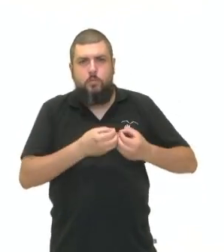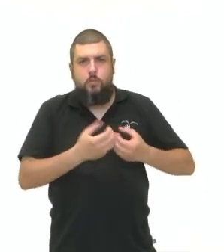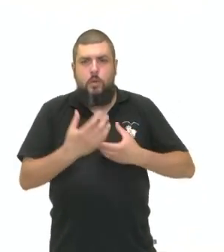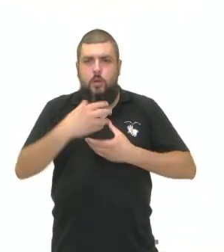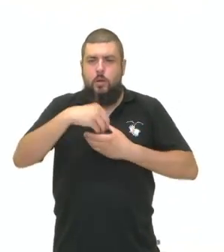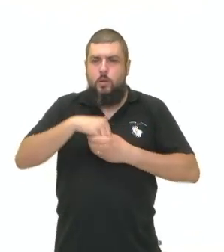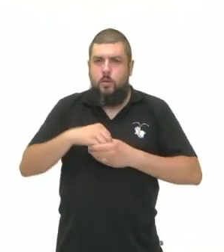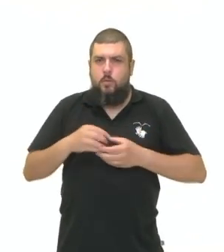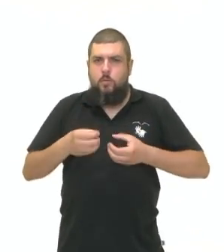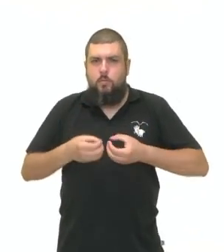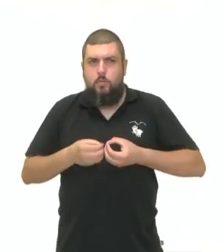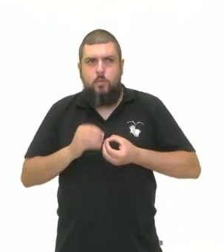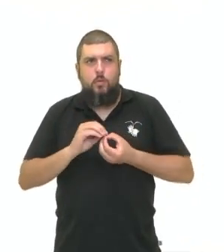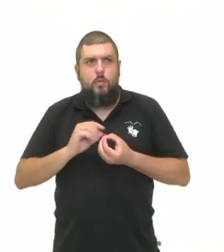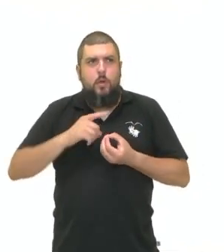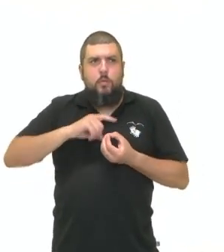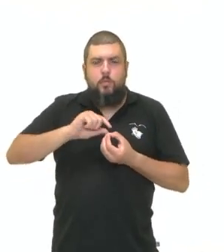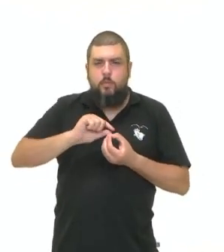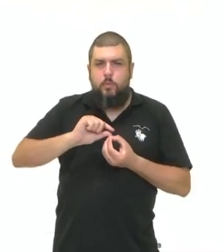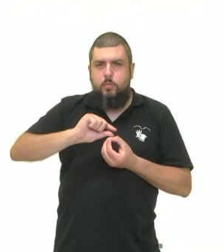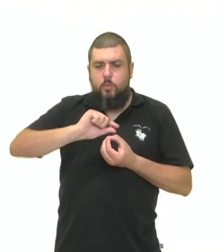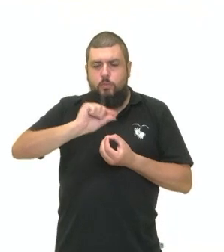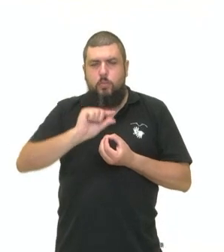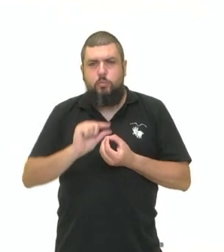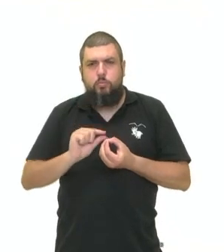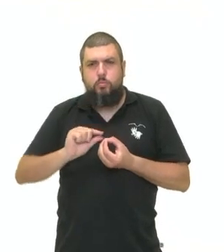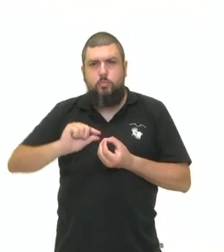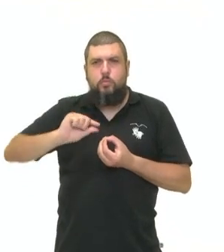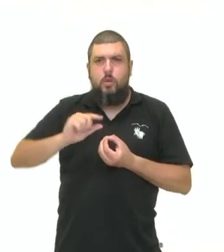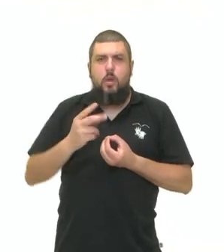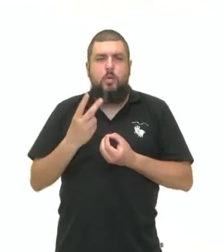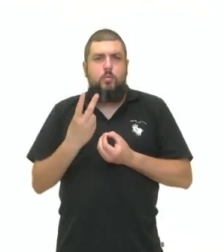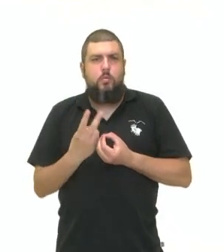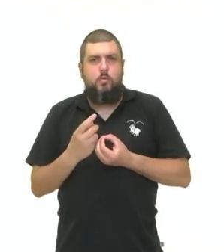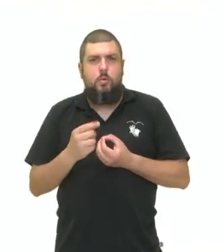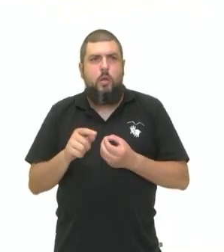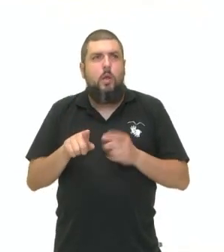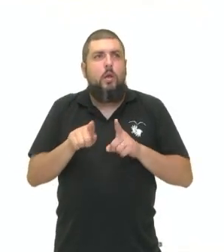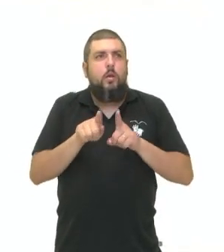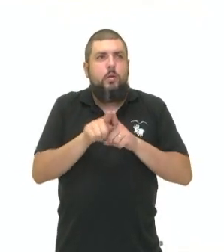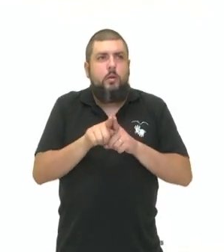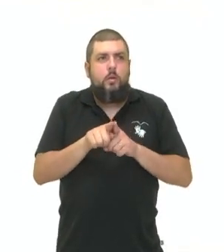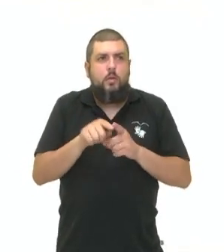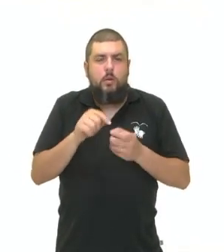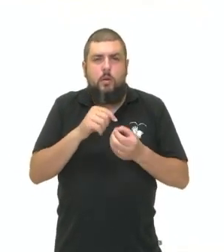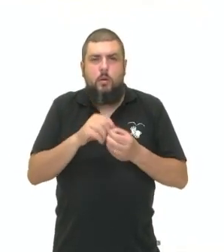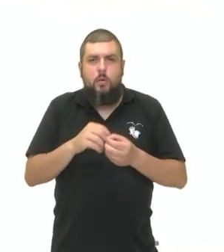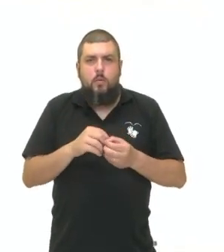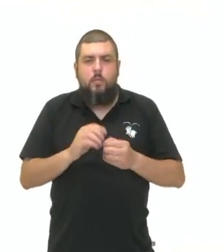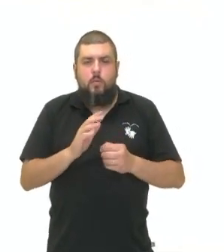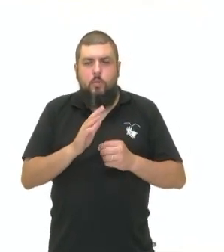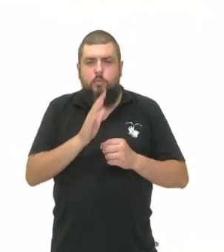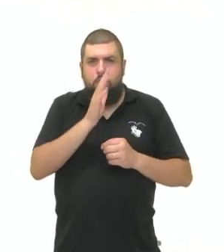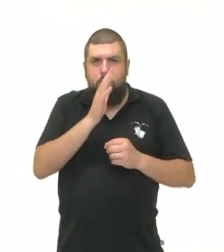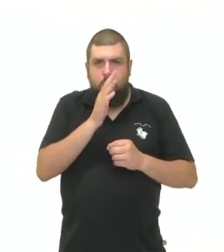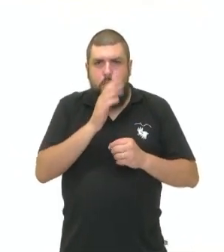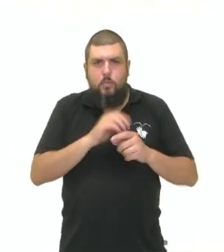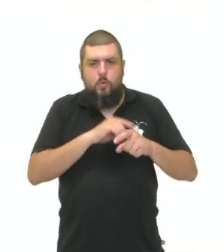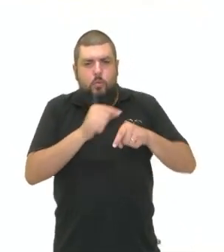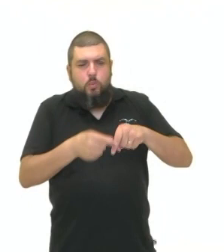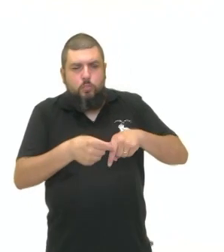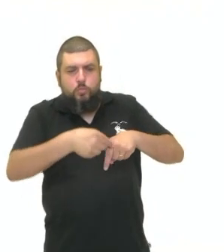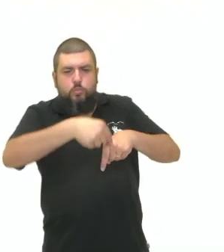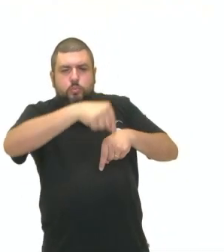acima do testículo, também são 2, o canal deferente, que passa atrás da bexiga, que também são 2,